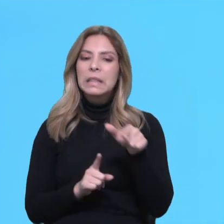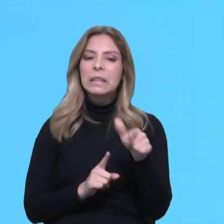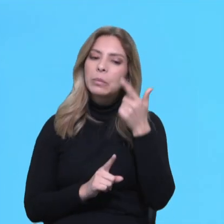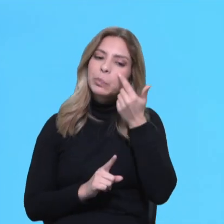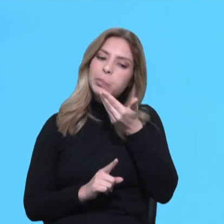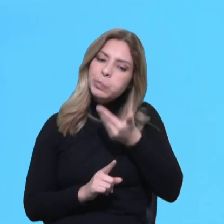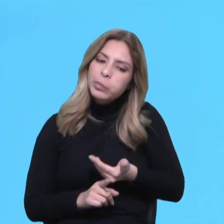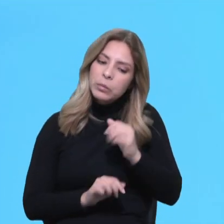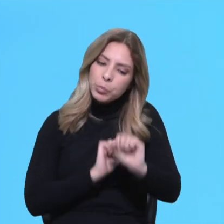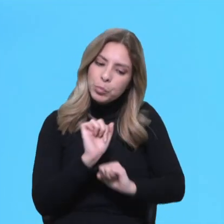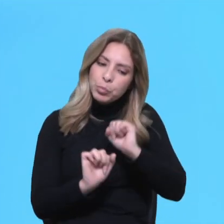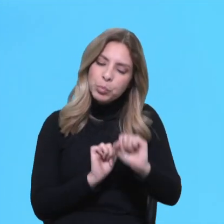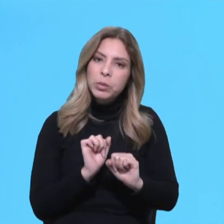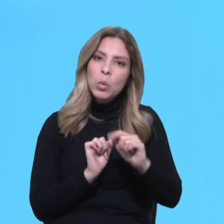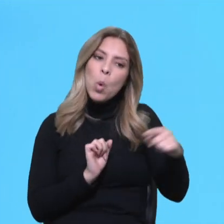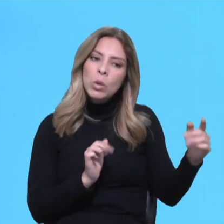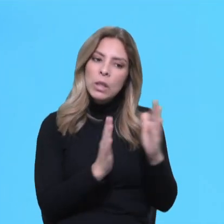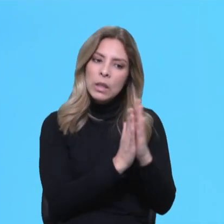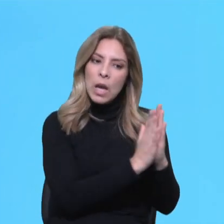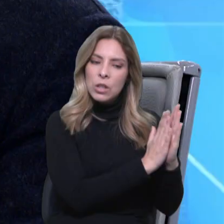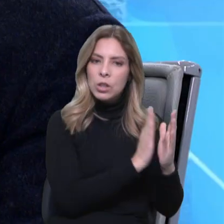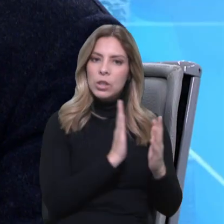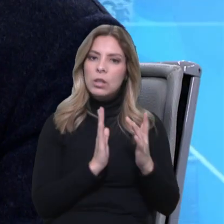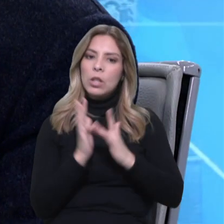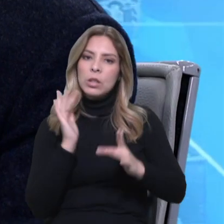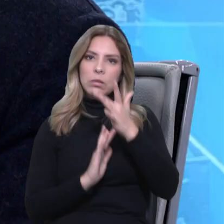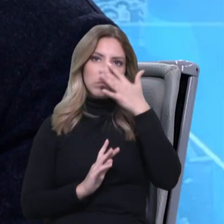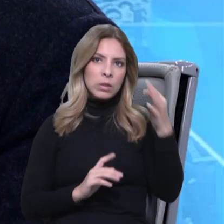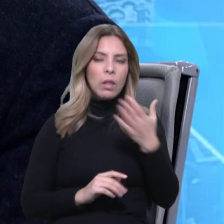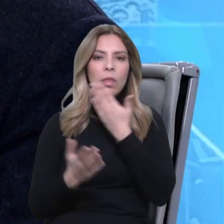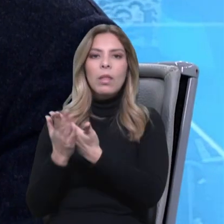também com outras igrejas cristãs, o que é que lhe tem trazido? Olha,